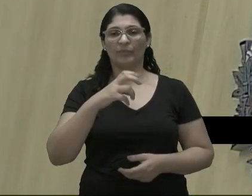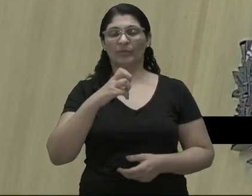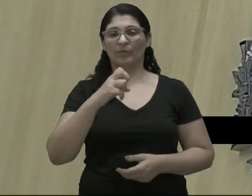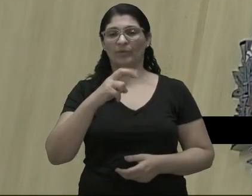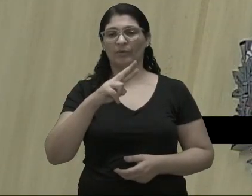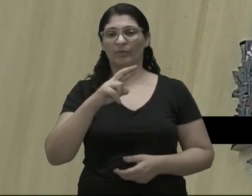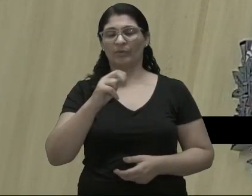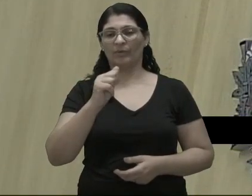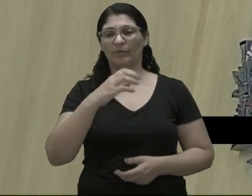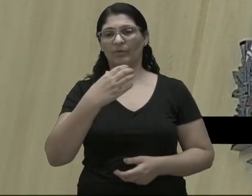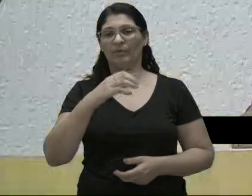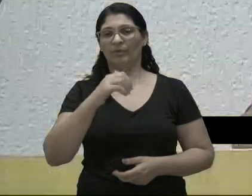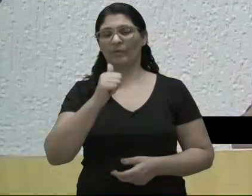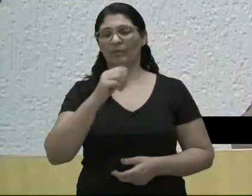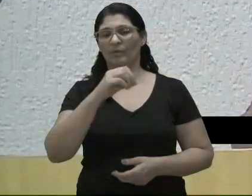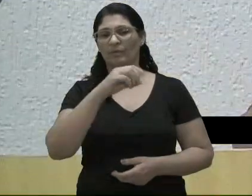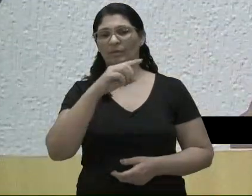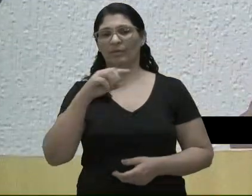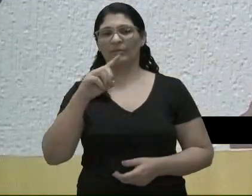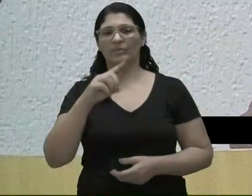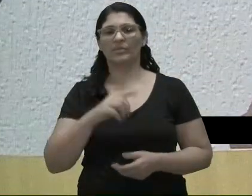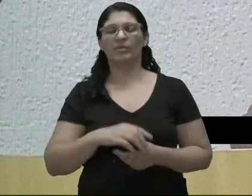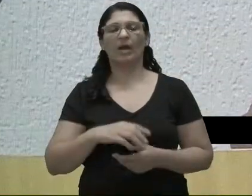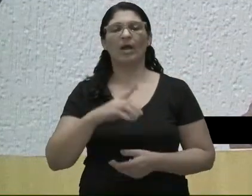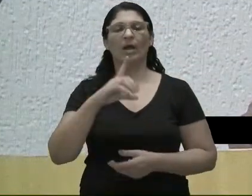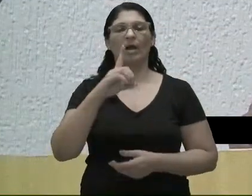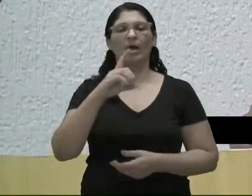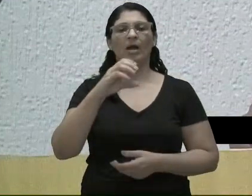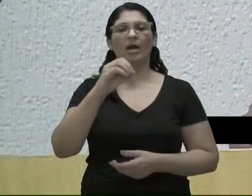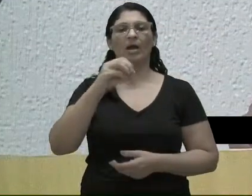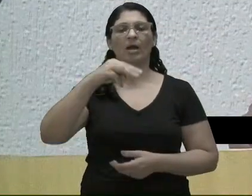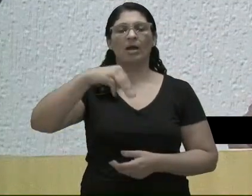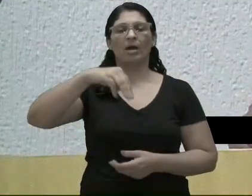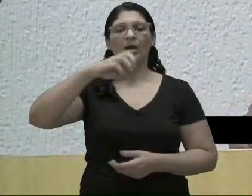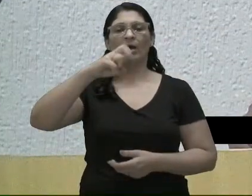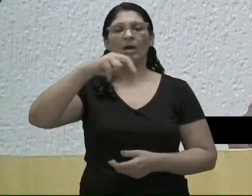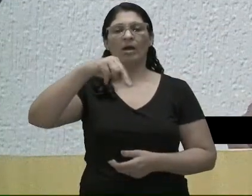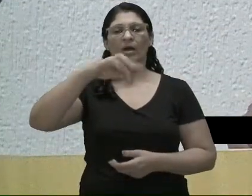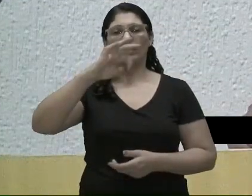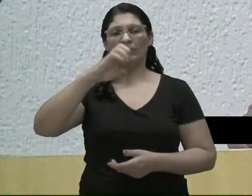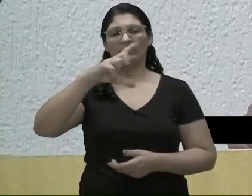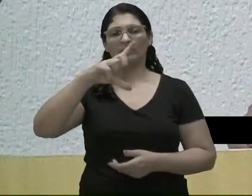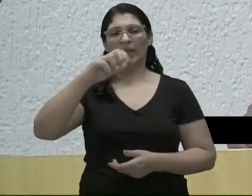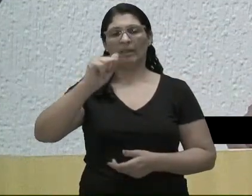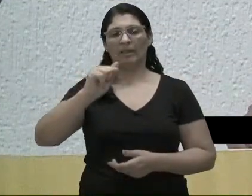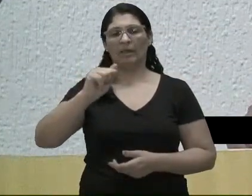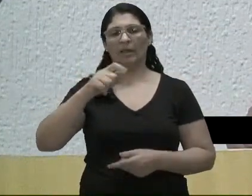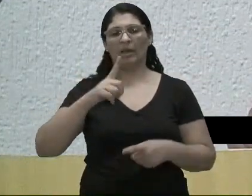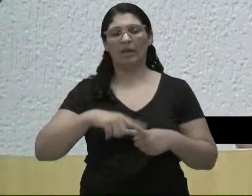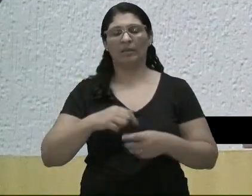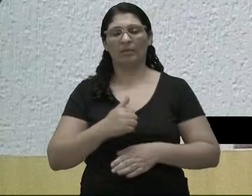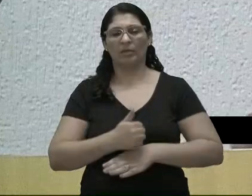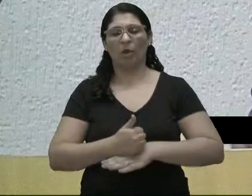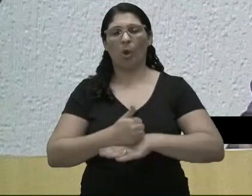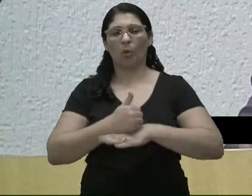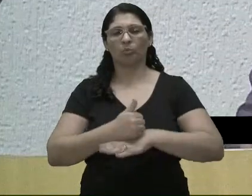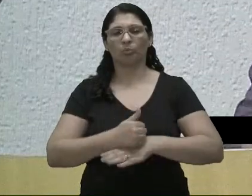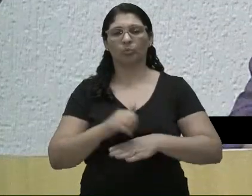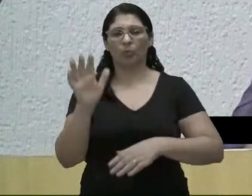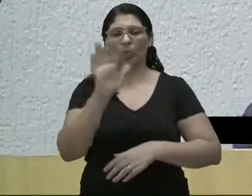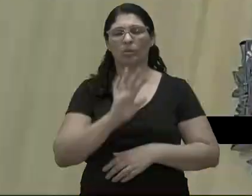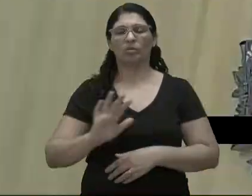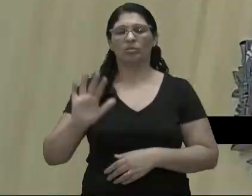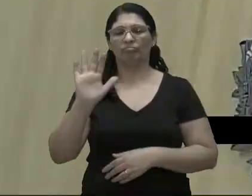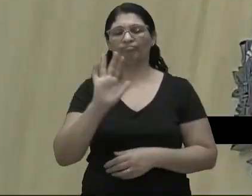o assessor trouxe aqui, é a Operação Tomentela, também da Controladoria Geral da União. Obrigado,